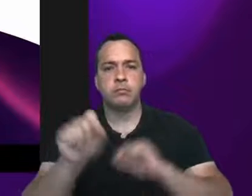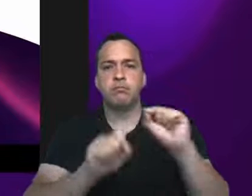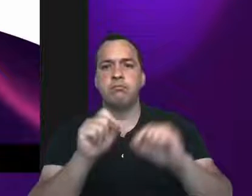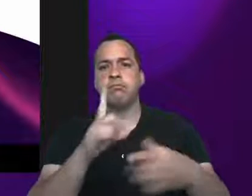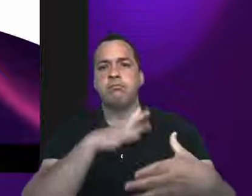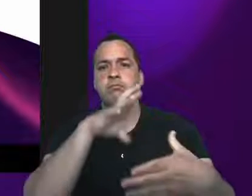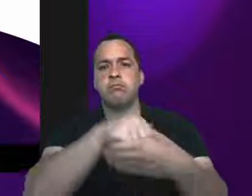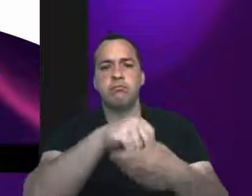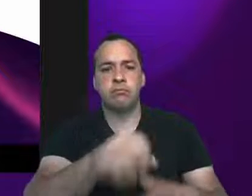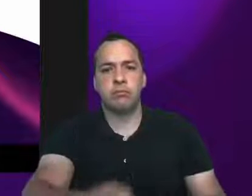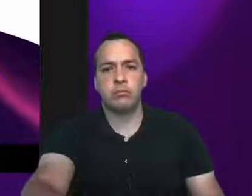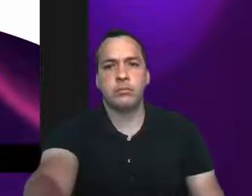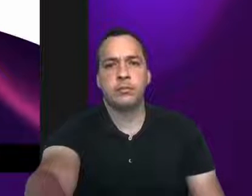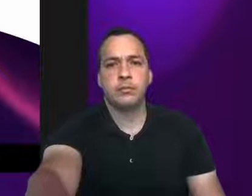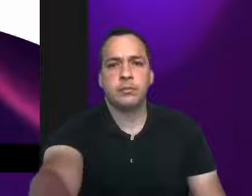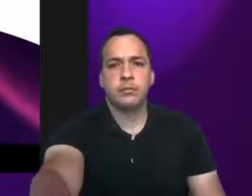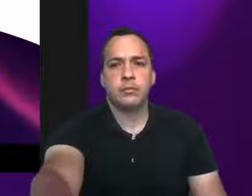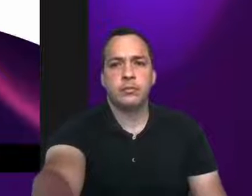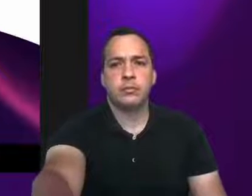ter...